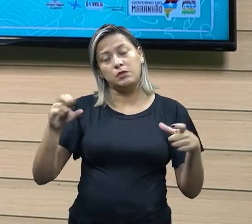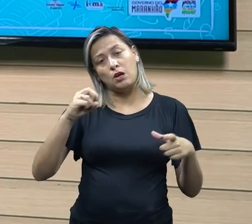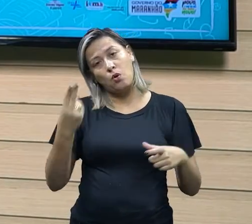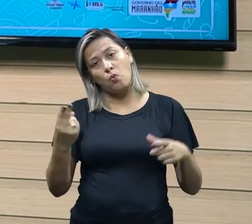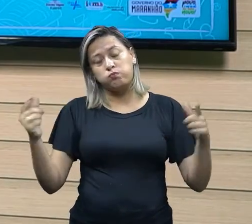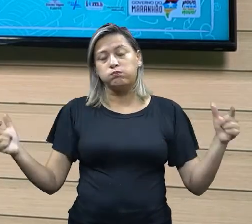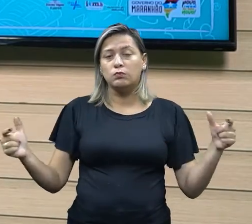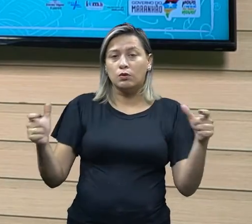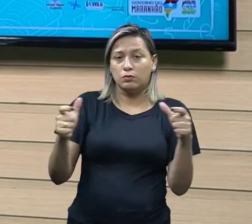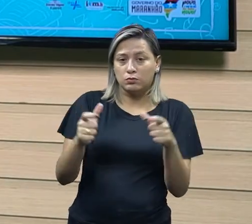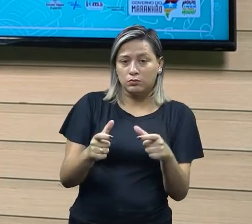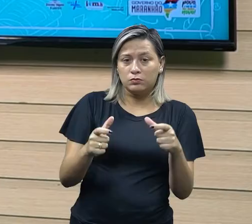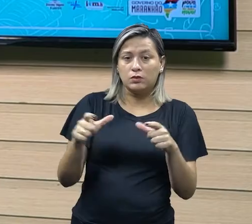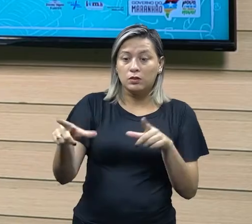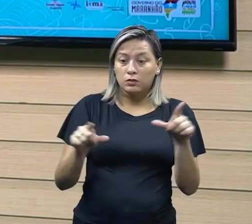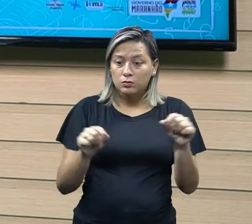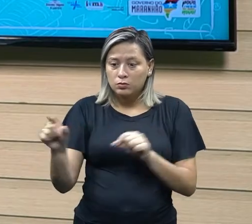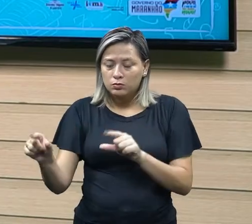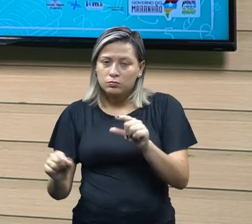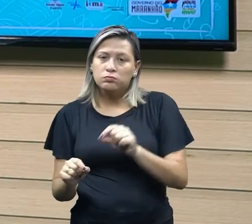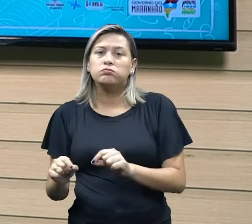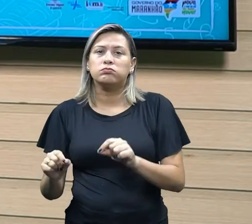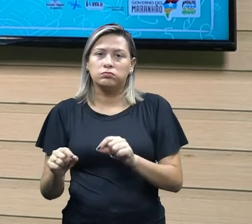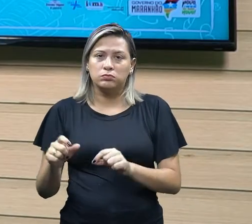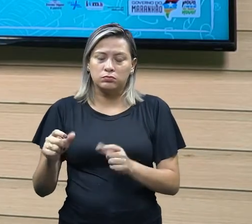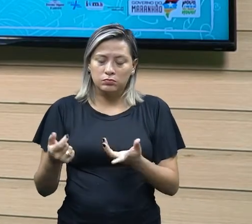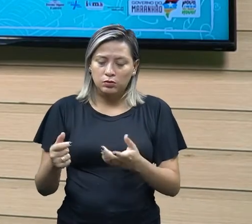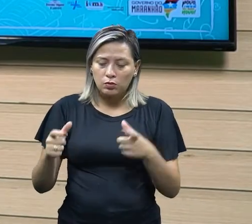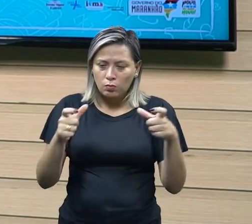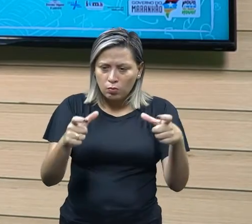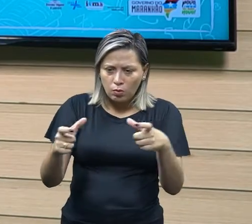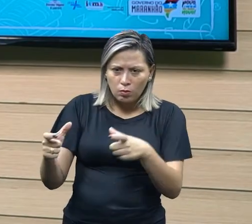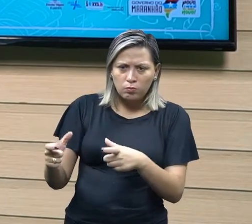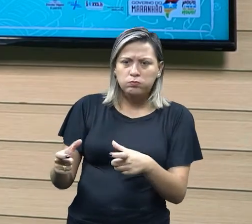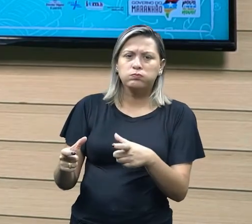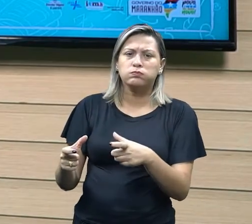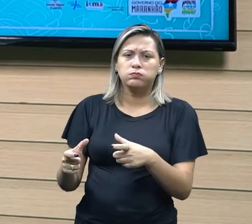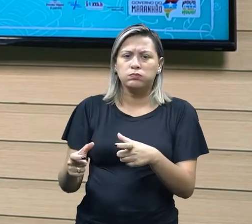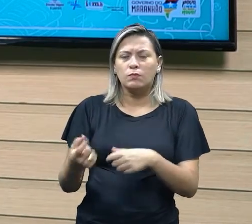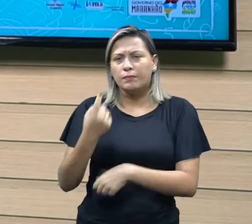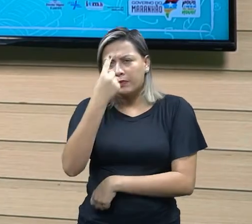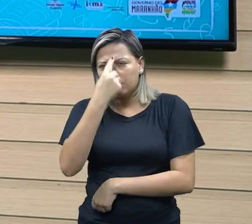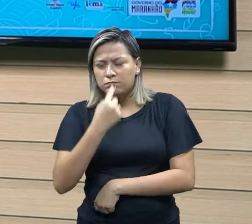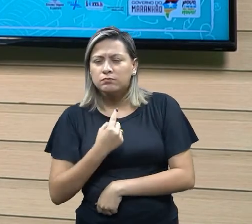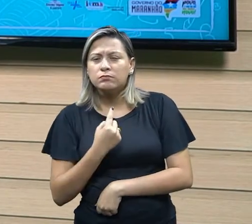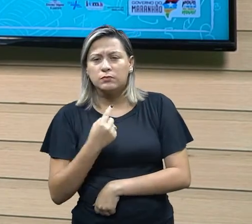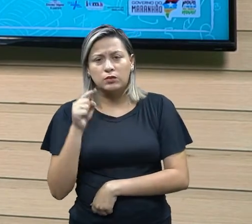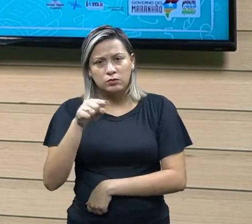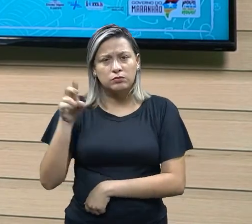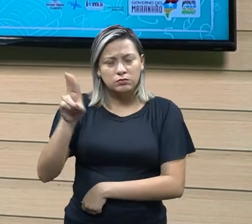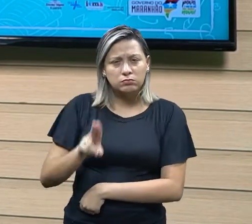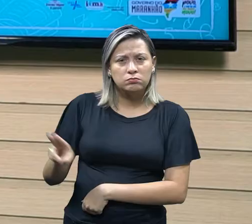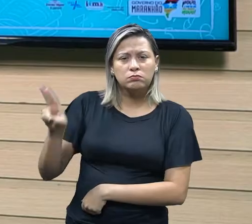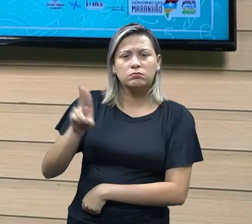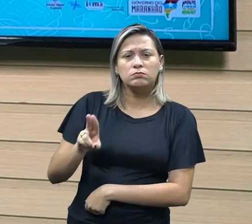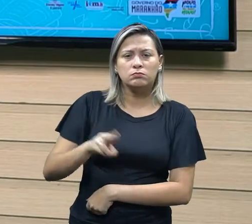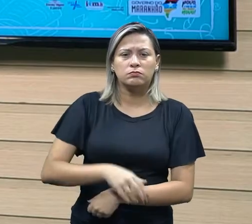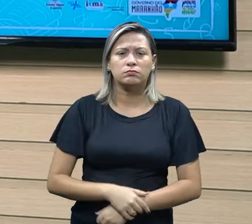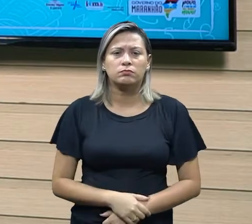pode ampliar ou reduzir, destacar apenas uma região daquela figura que você quer